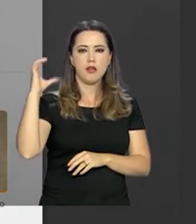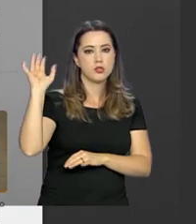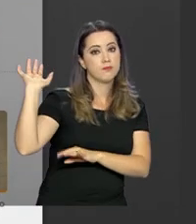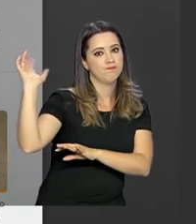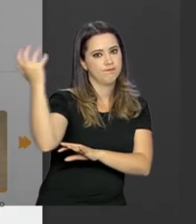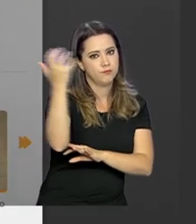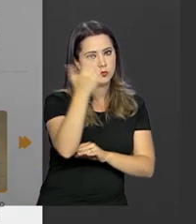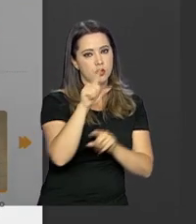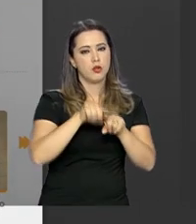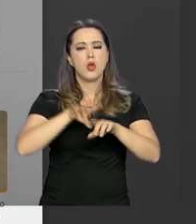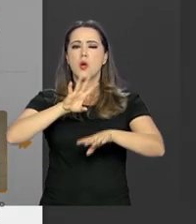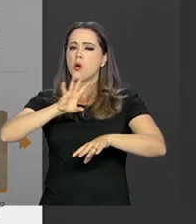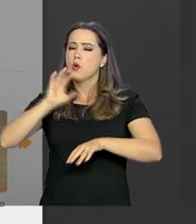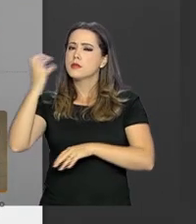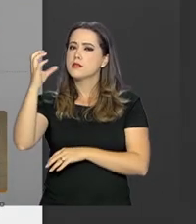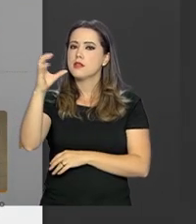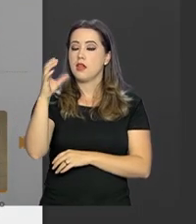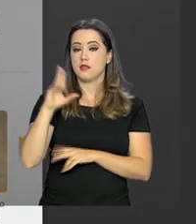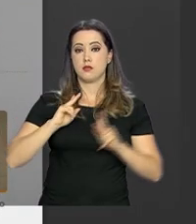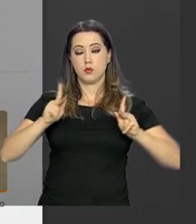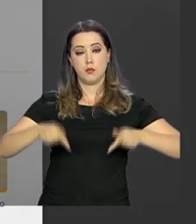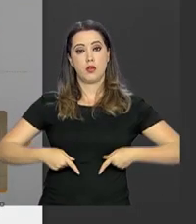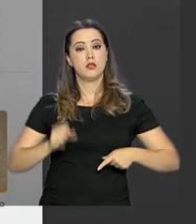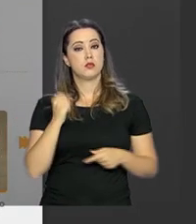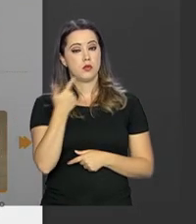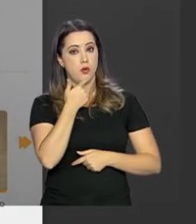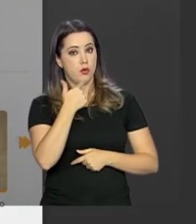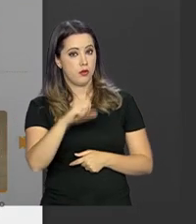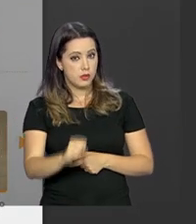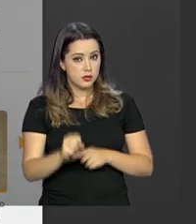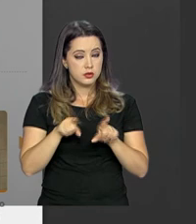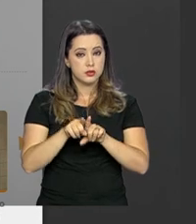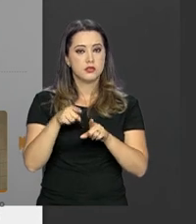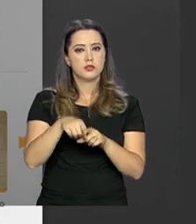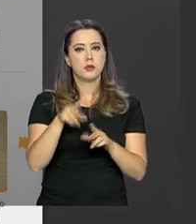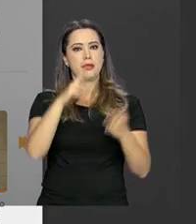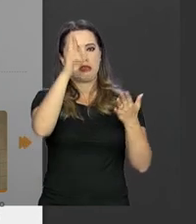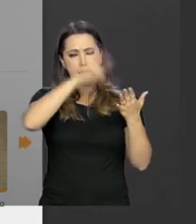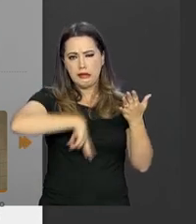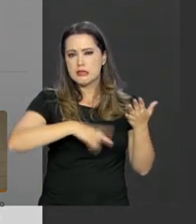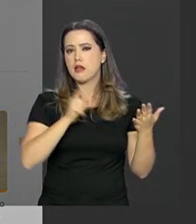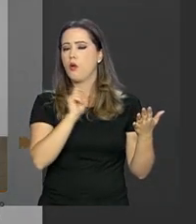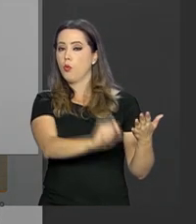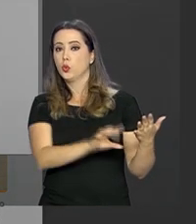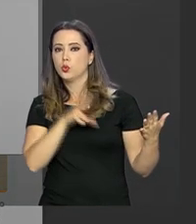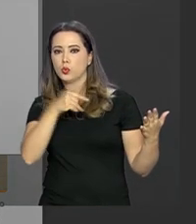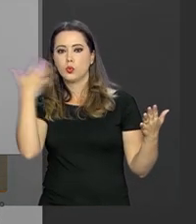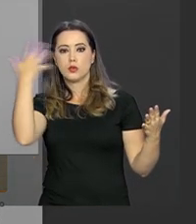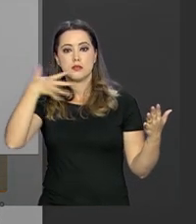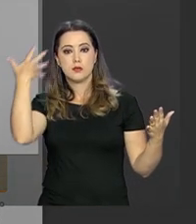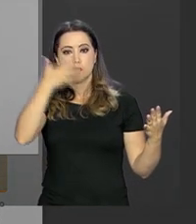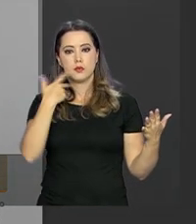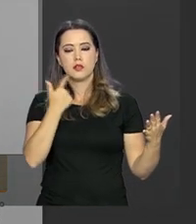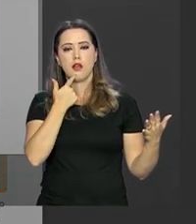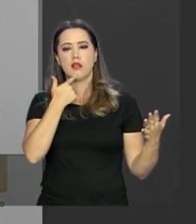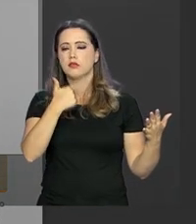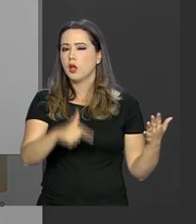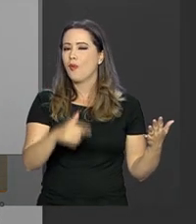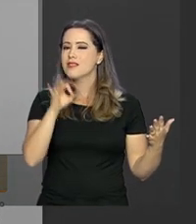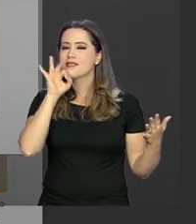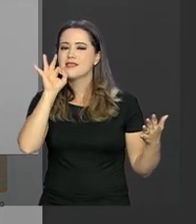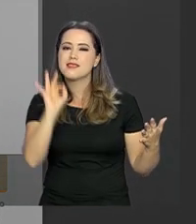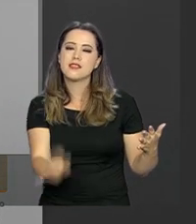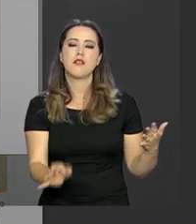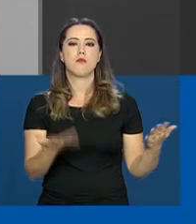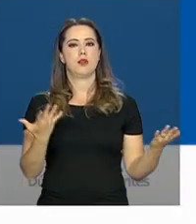ciências humanas e linguagens além da tão temida redação tudo explicado com linguagem simples e